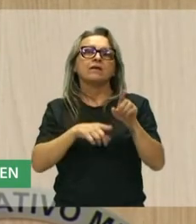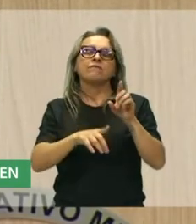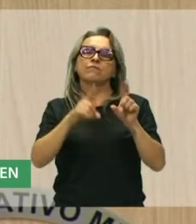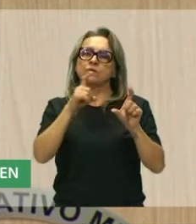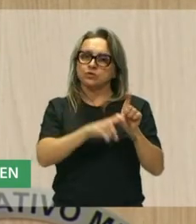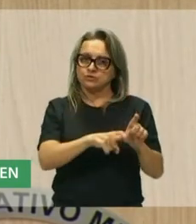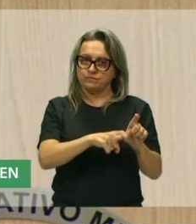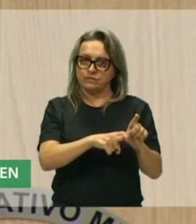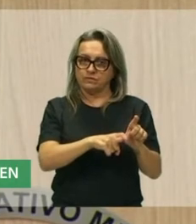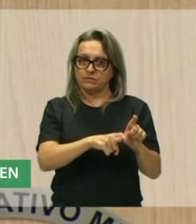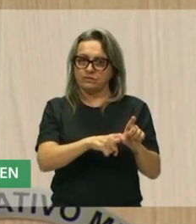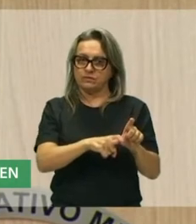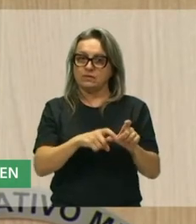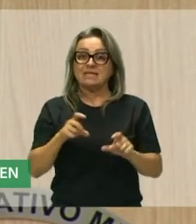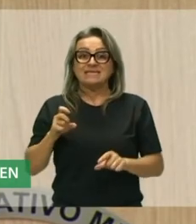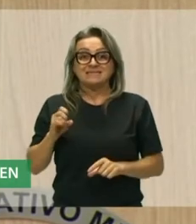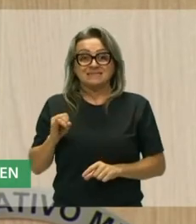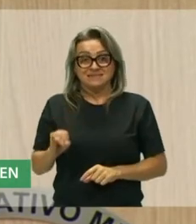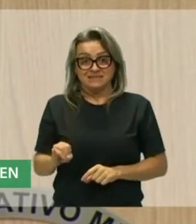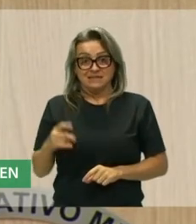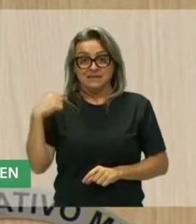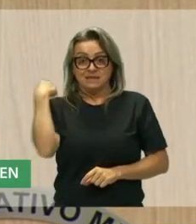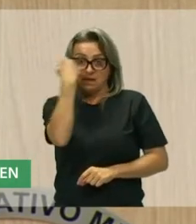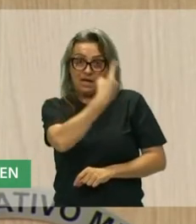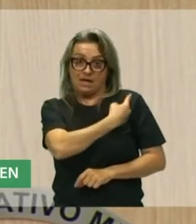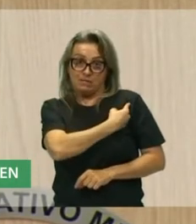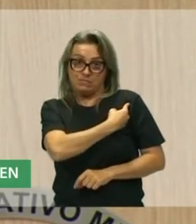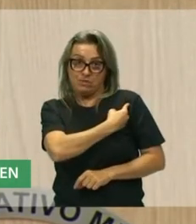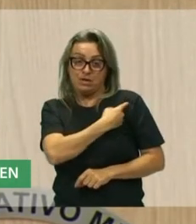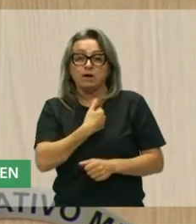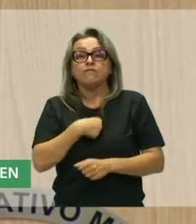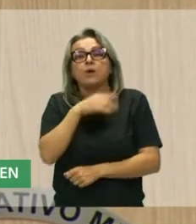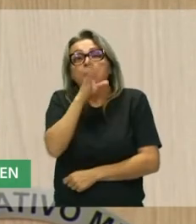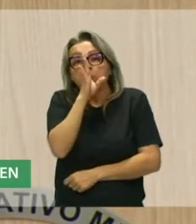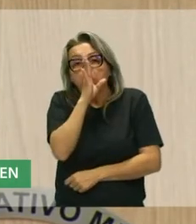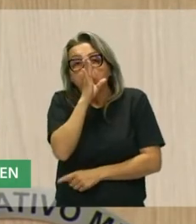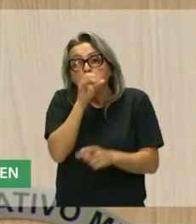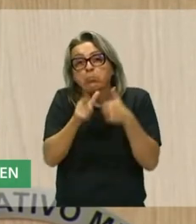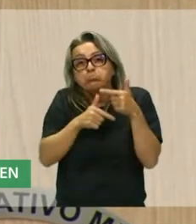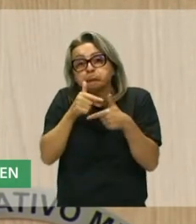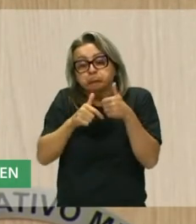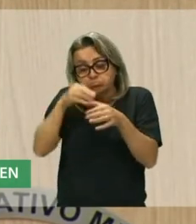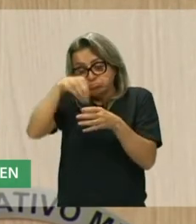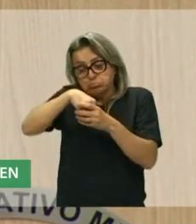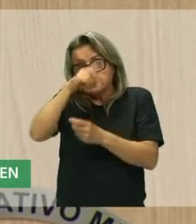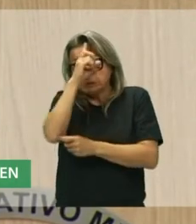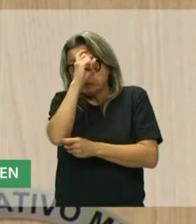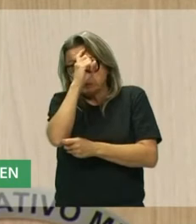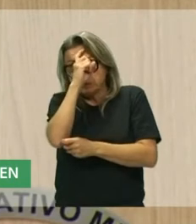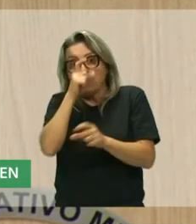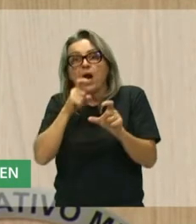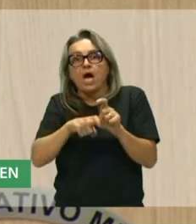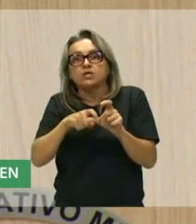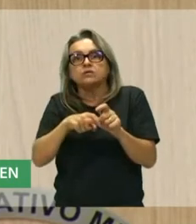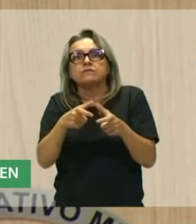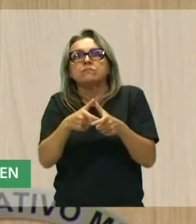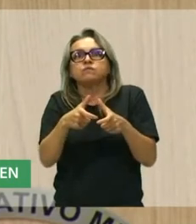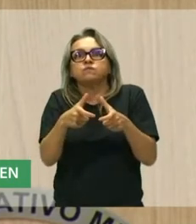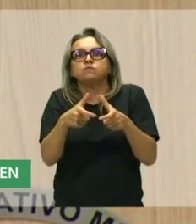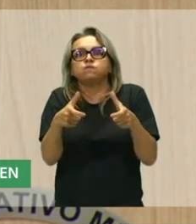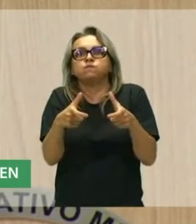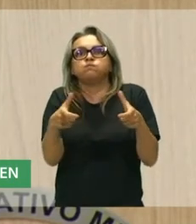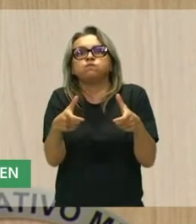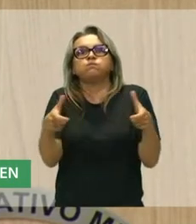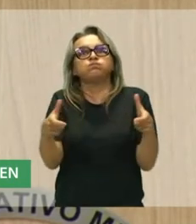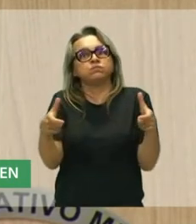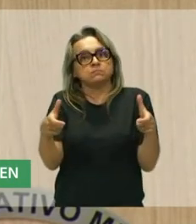vai ser cada vez maior e depois começa a ficar impagável, os fornecedores não querem mais fornecer insumos, os médicos não querem mais atender. Então, nós